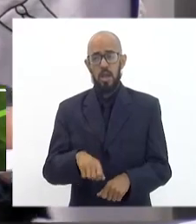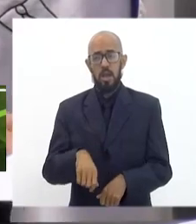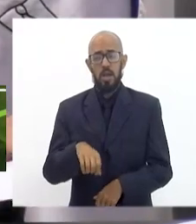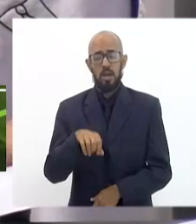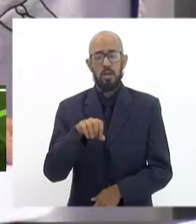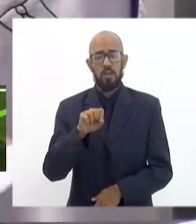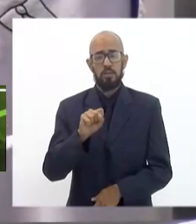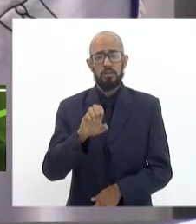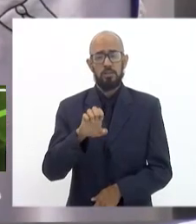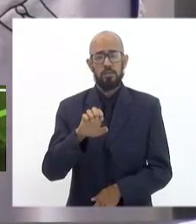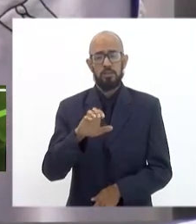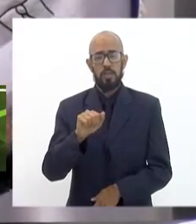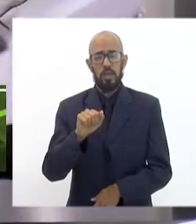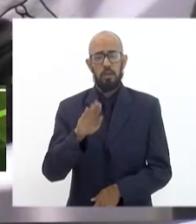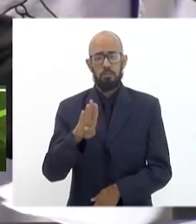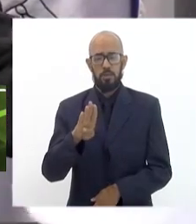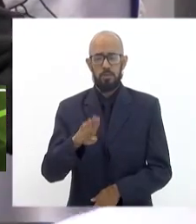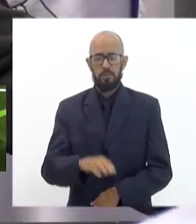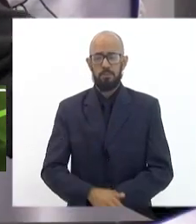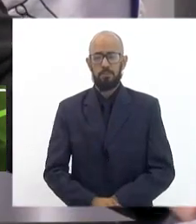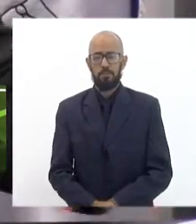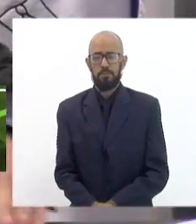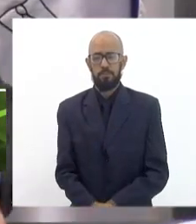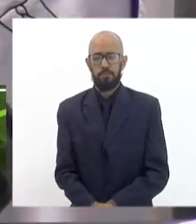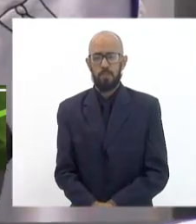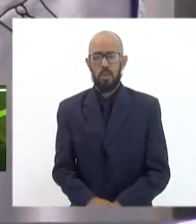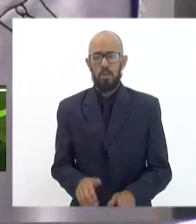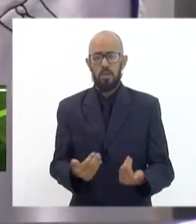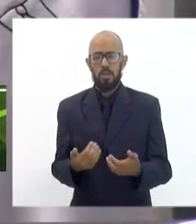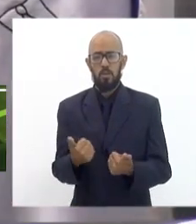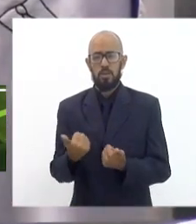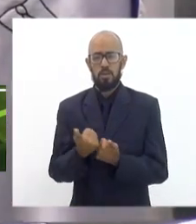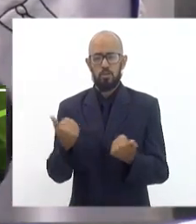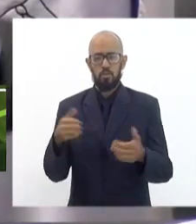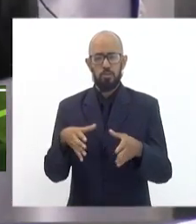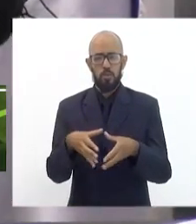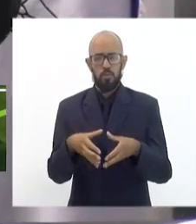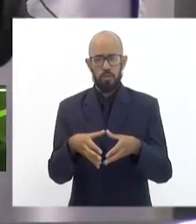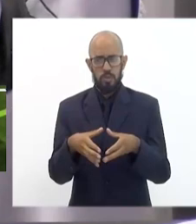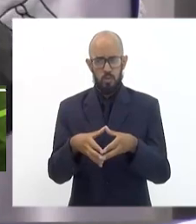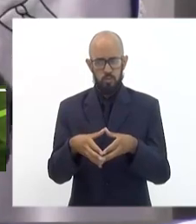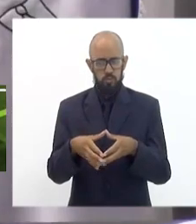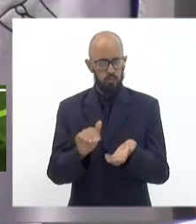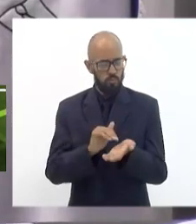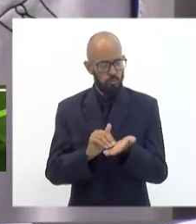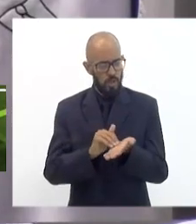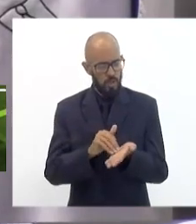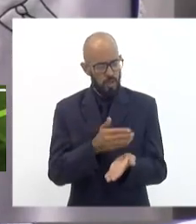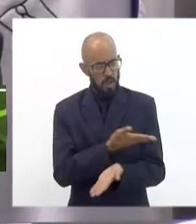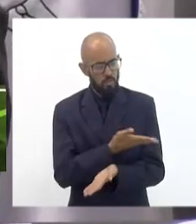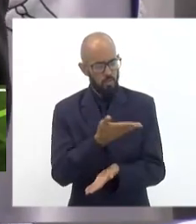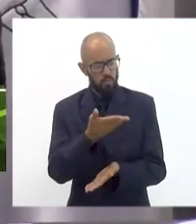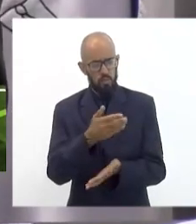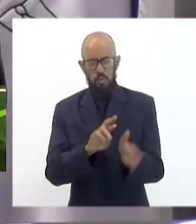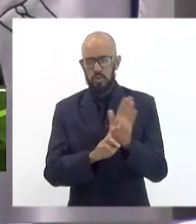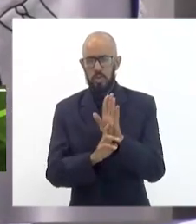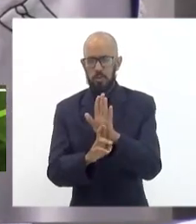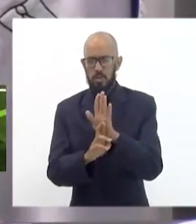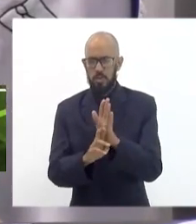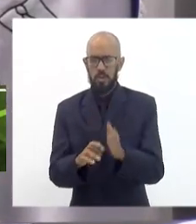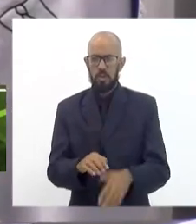SEAP bom esta subir com a missão secretários e vários representantes das